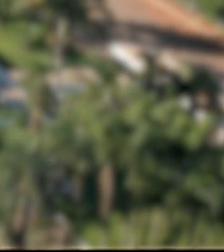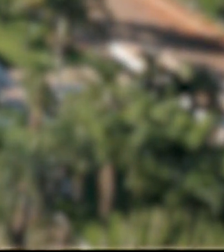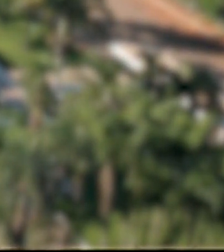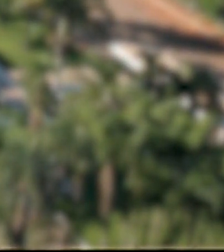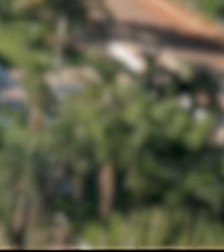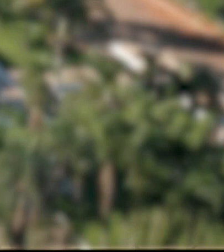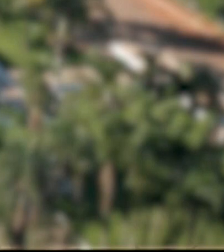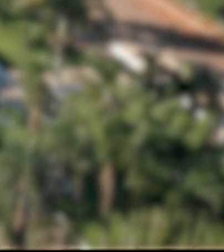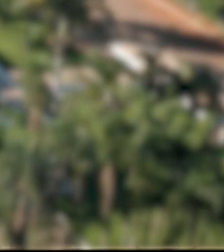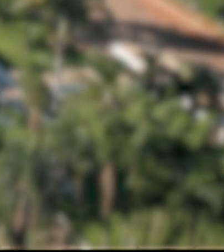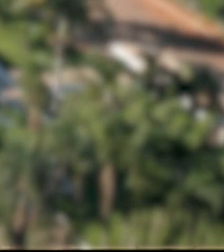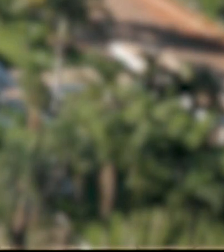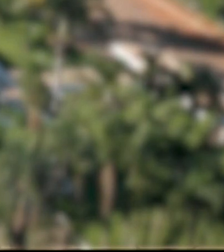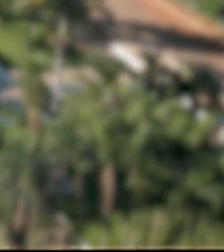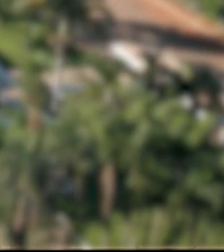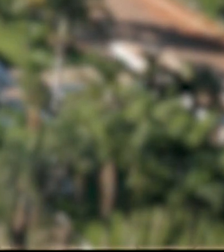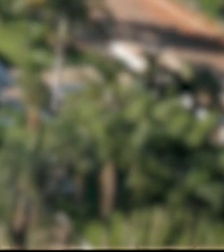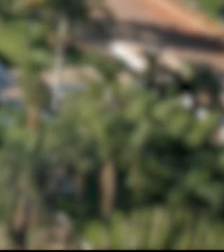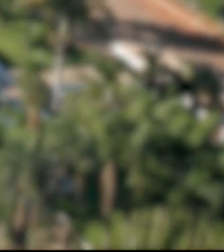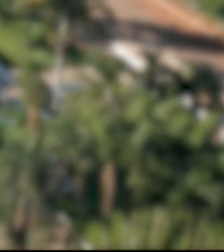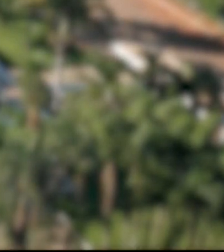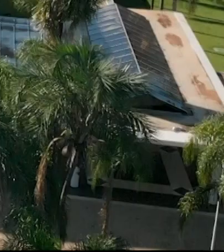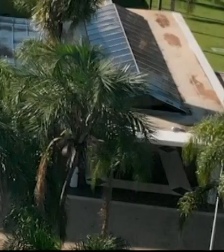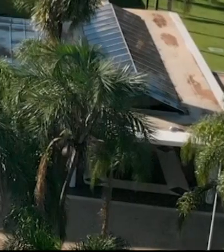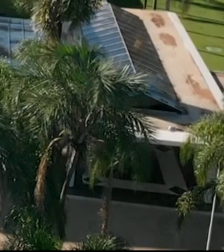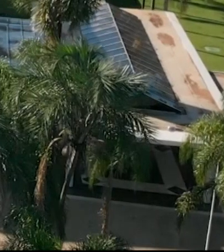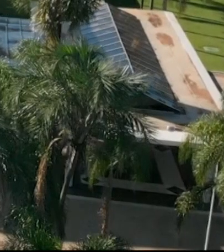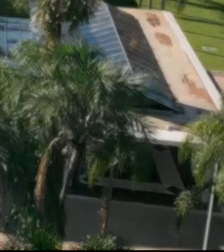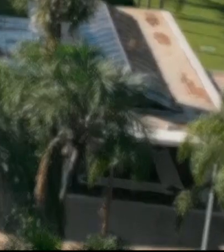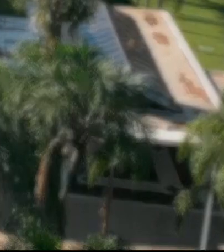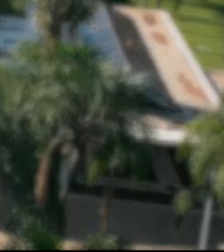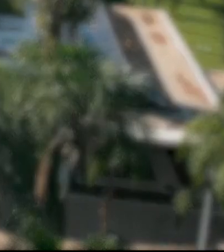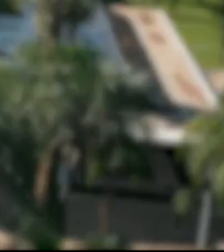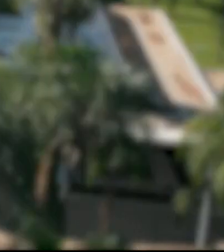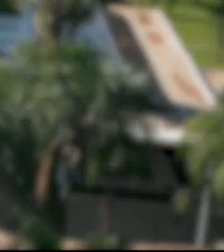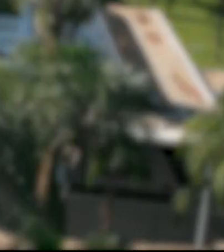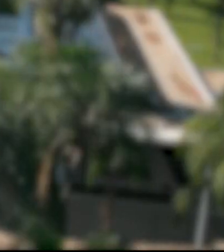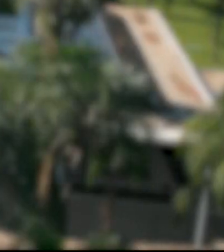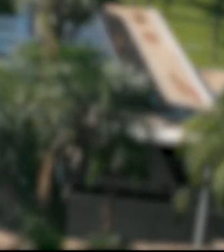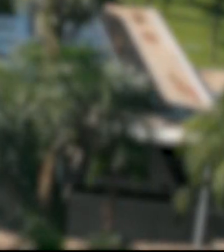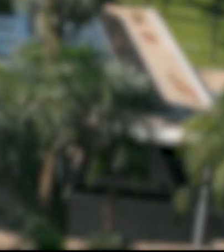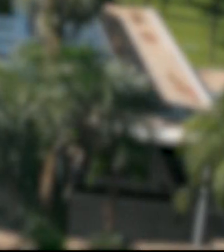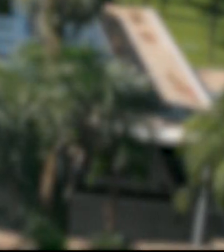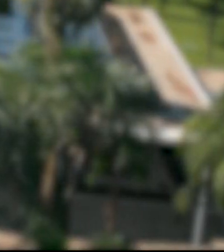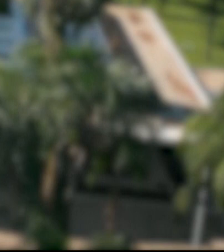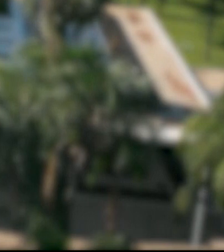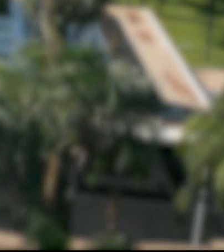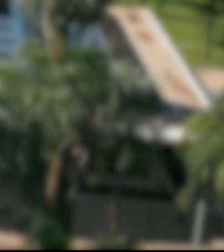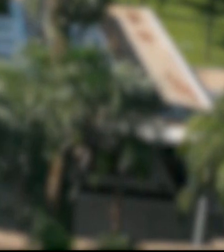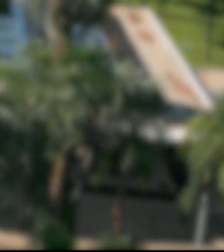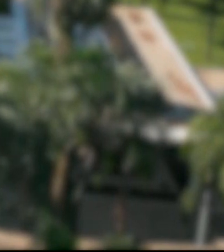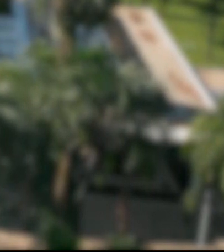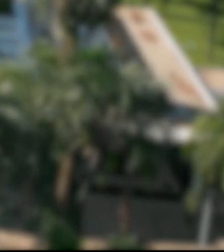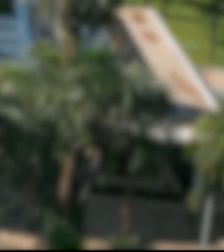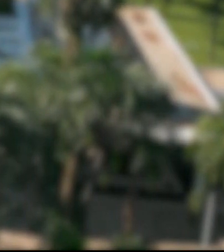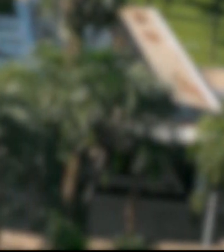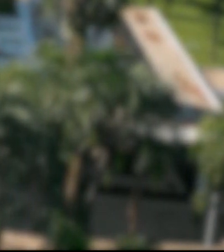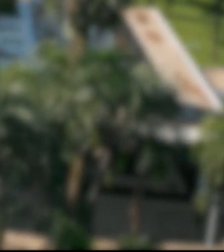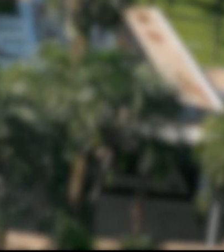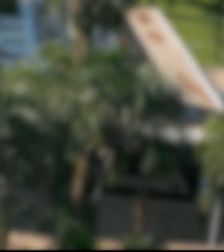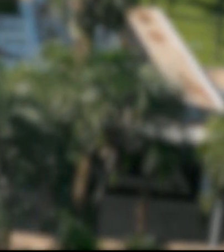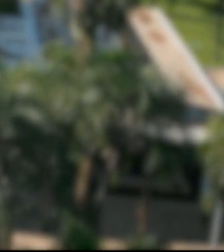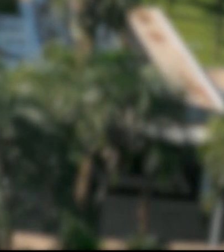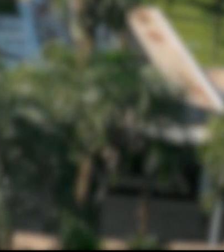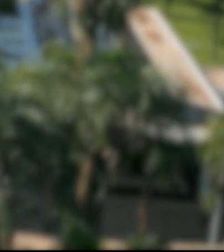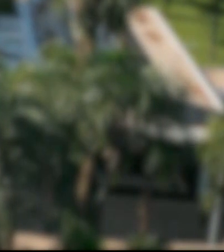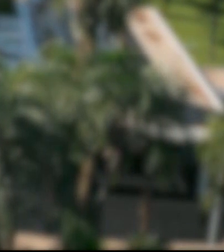sua atenção para os seguintes avisos. O Ministério de Integração e Comunhão convida os irmãos que quiserem